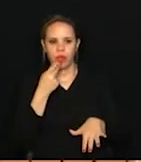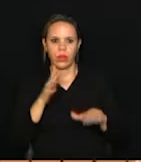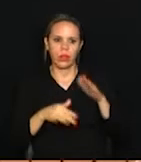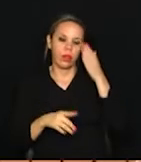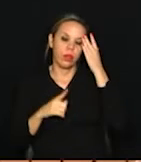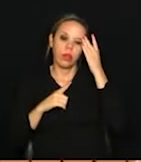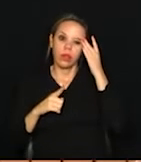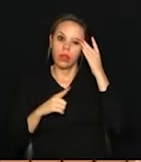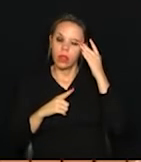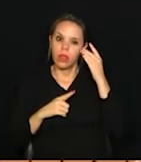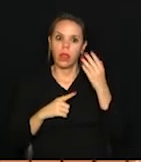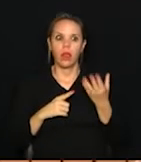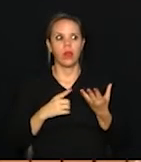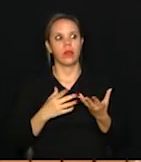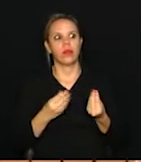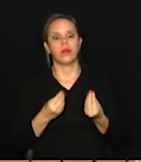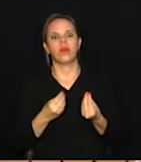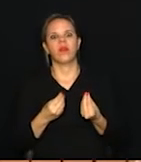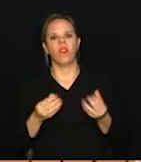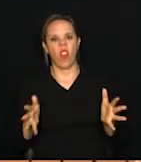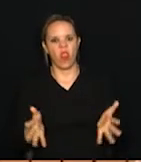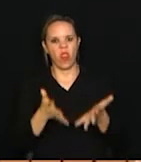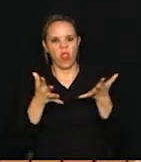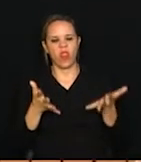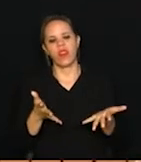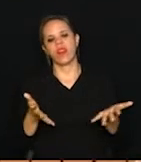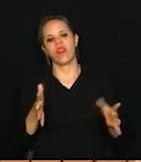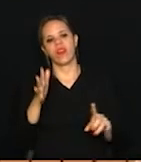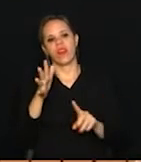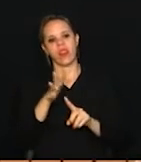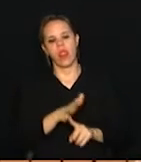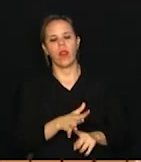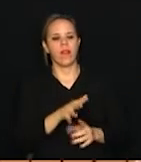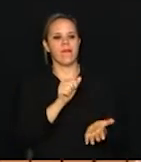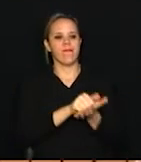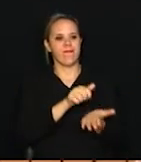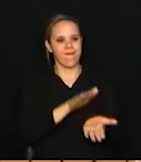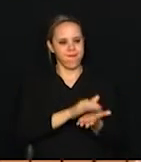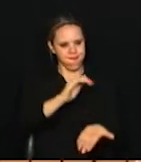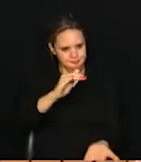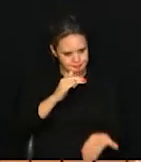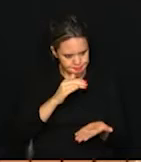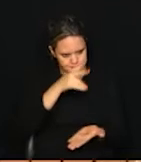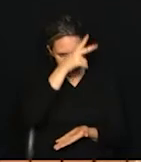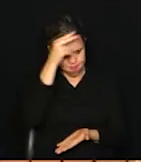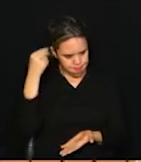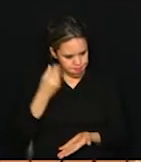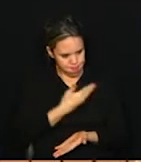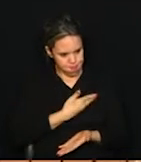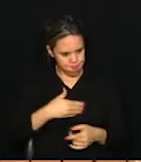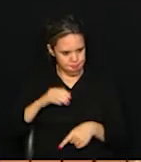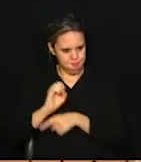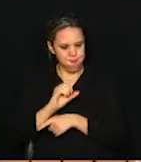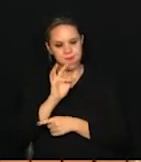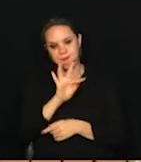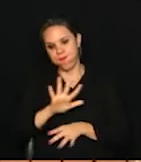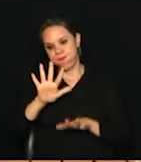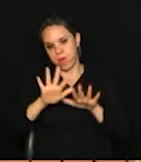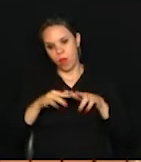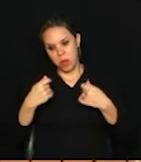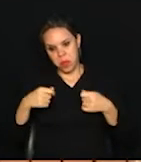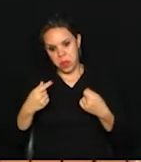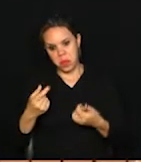existe uma indústria da multa, que quando a prefeitura ou o órgão poder executivo estadual ou federal, quando está